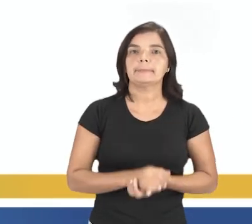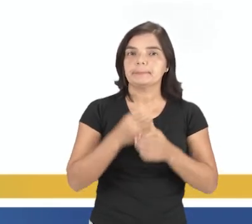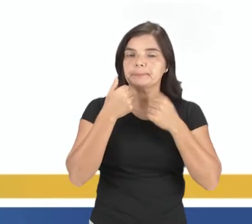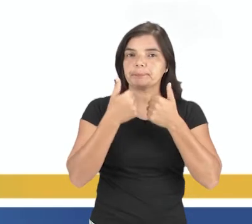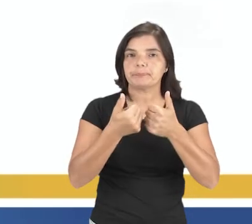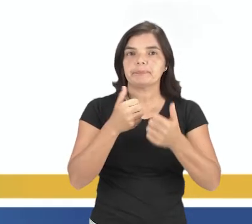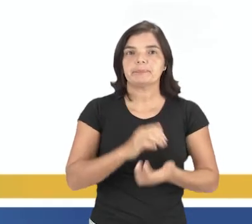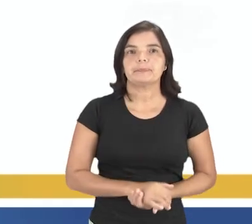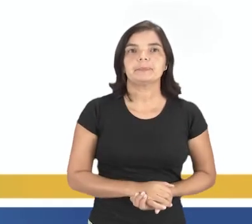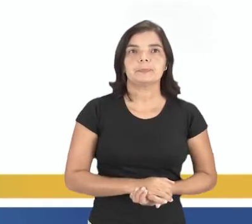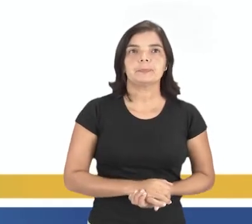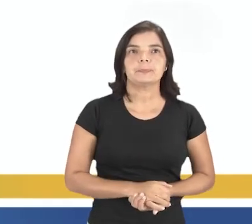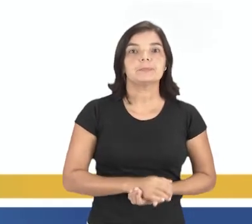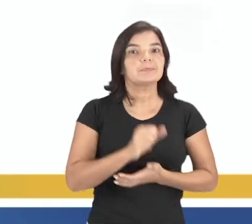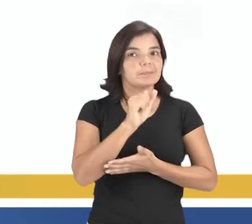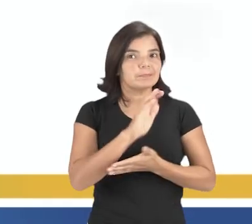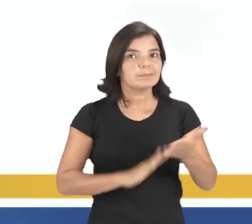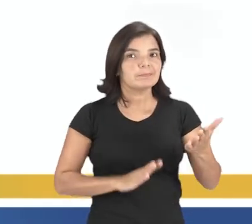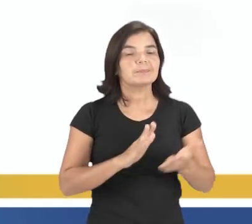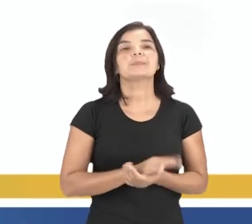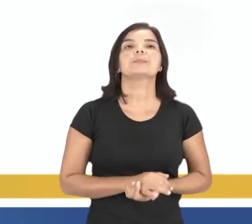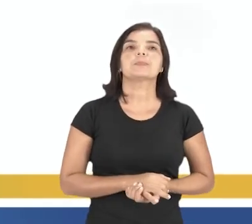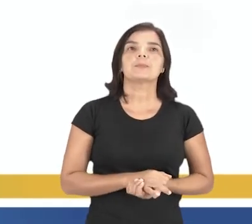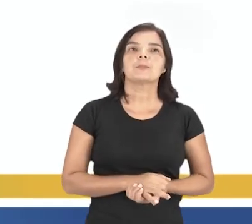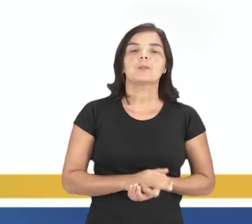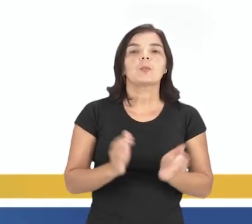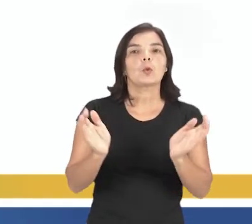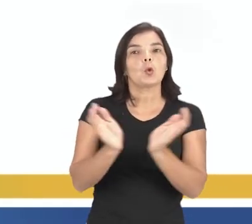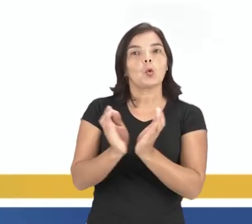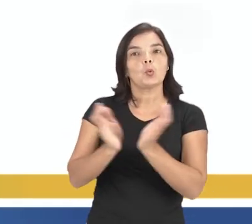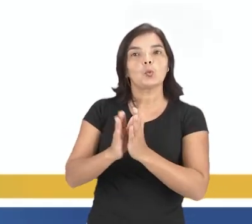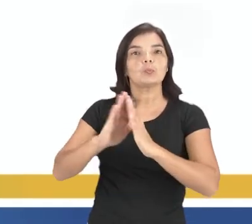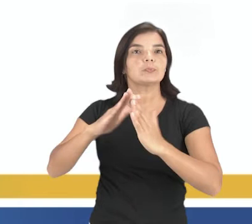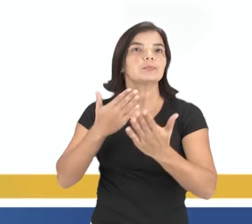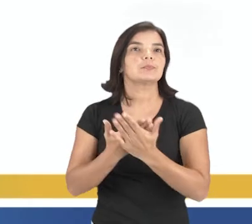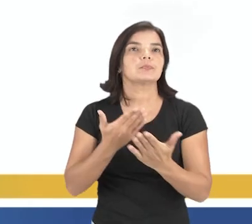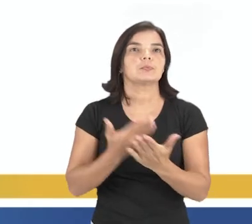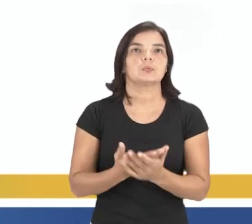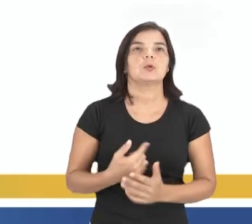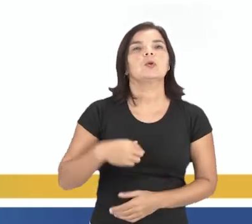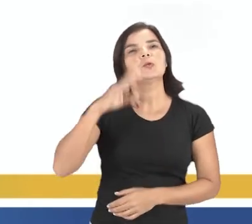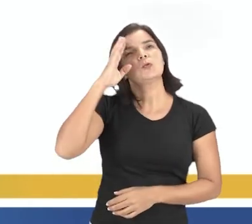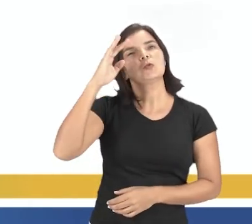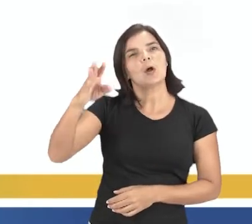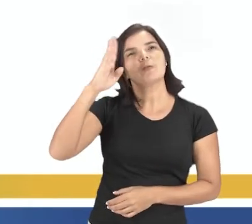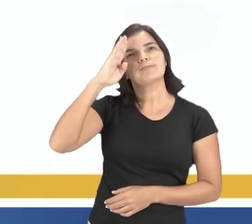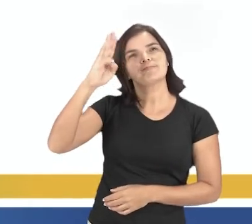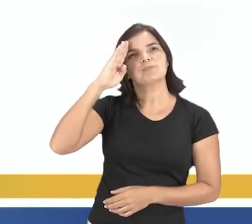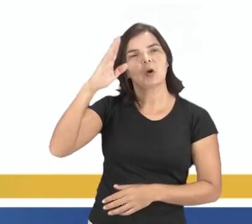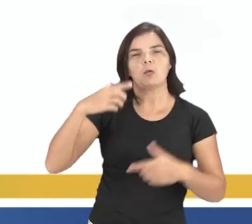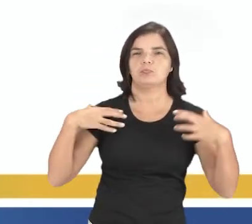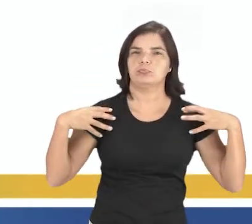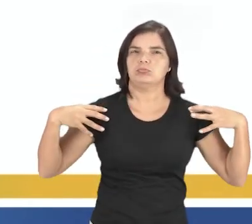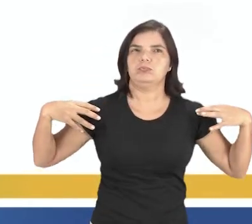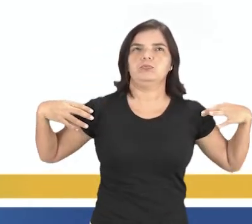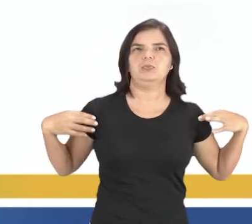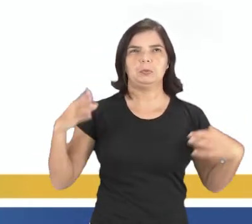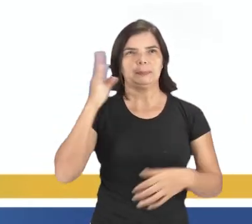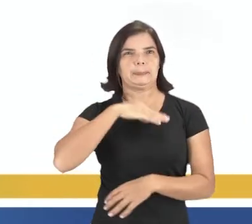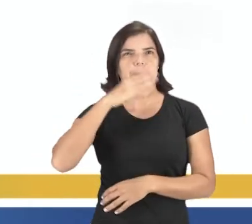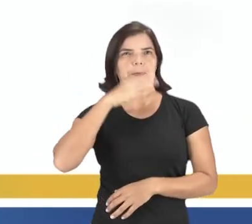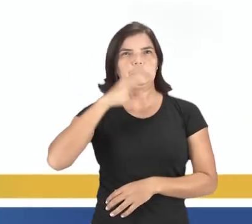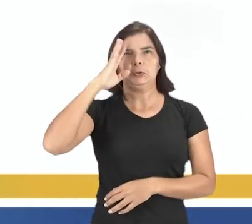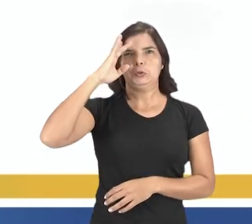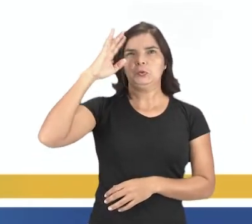Tudo bem? Vamos para uma atividade? Vamos lá. Grupo escolar, acompanha comigo. Sonhei com um general de ombros largos que